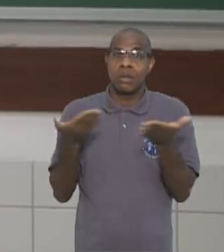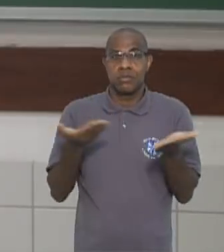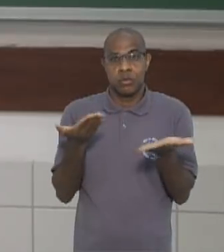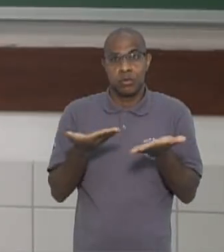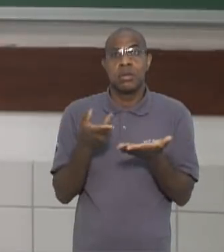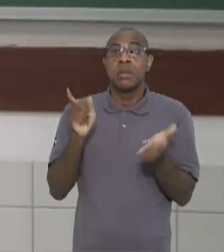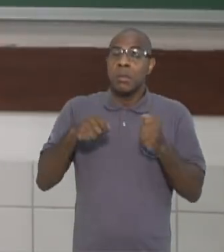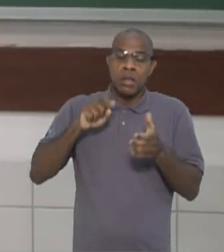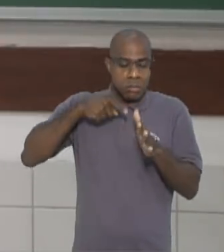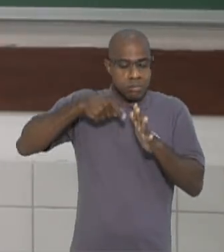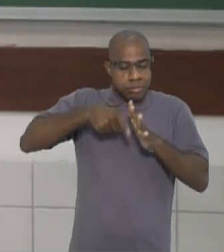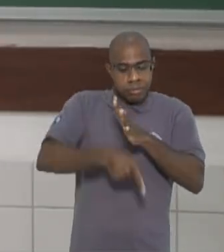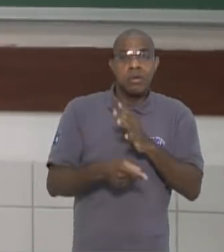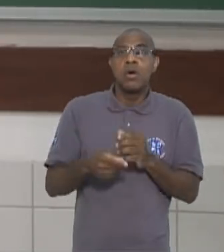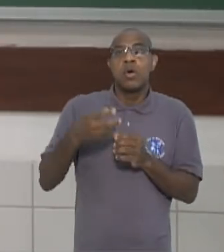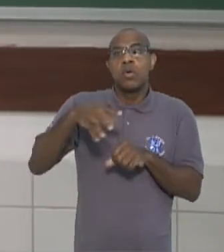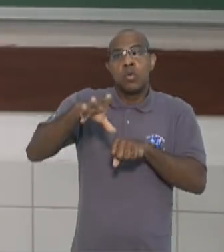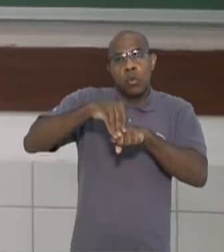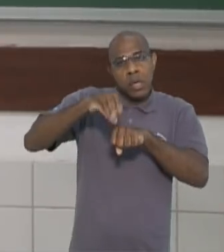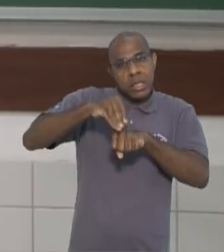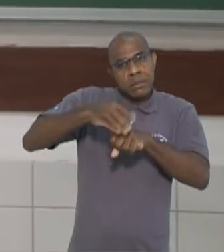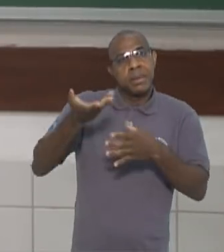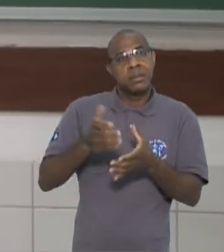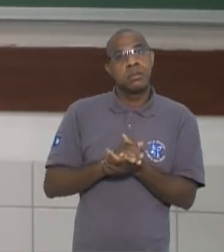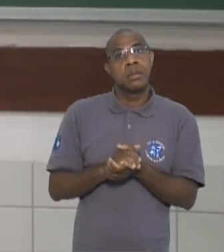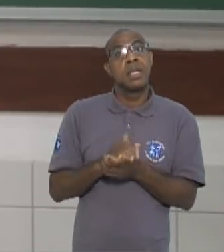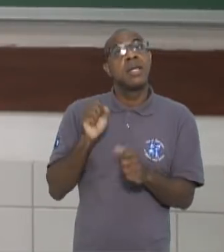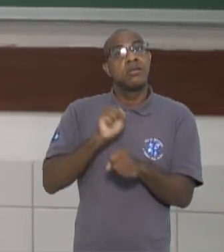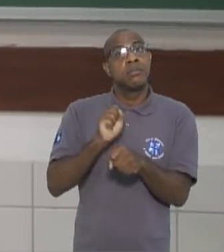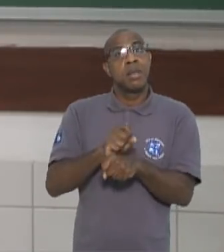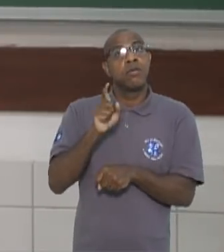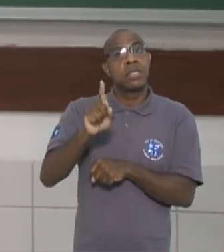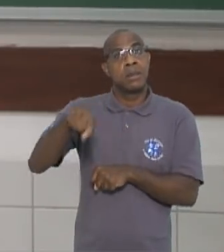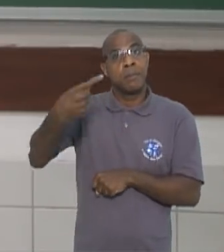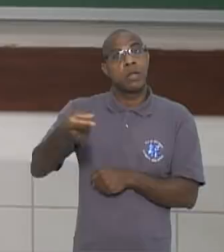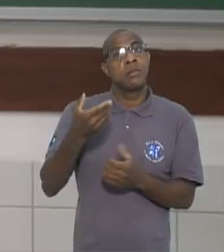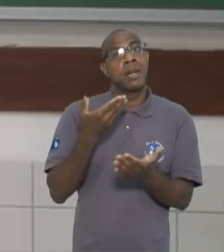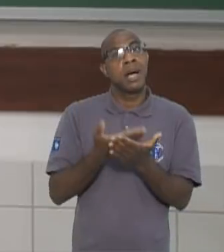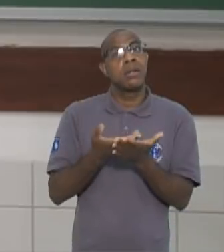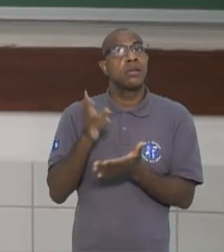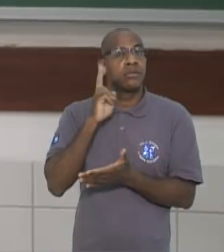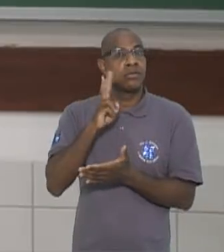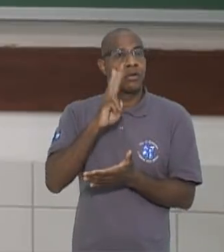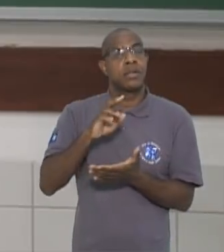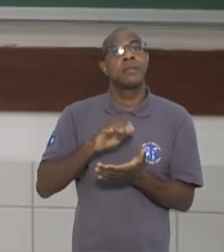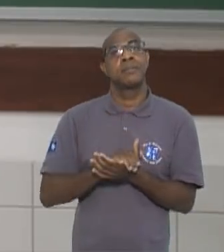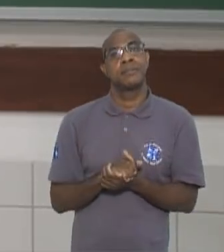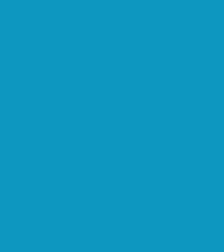aprofundem o seu conhecimento. Aguardo vocês para a próxima aula de História Pax et Bonum.